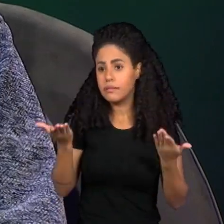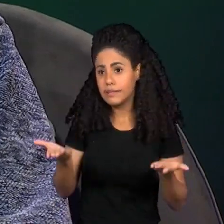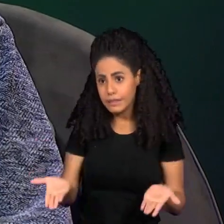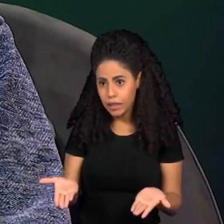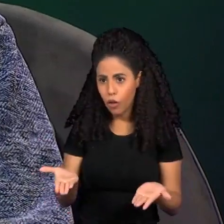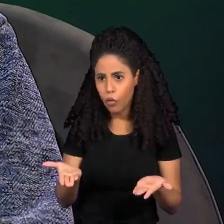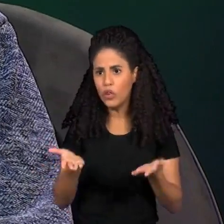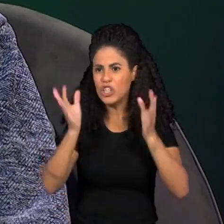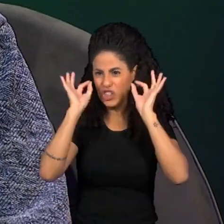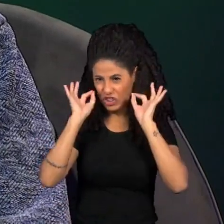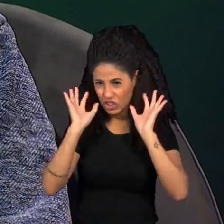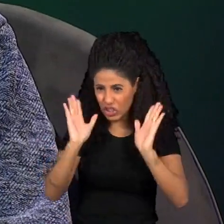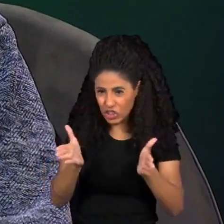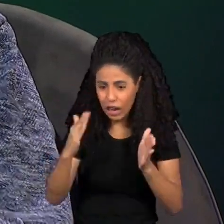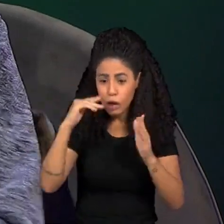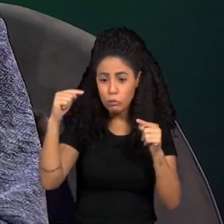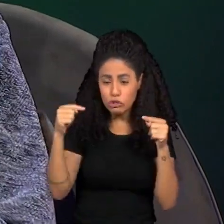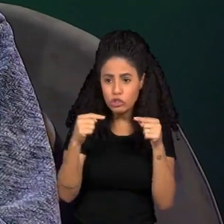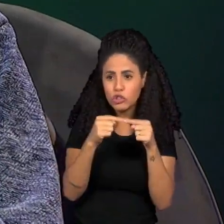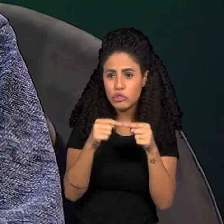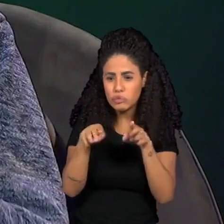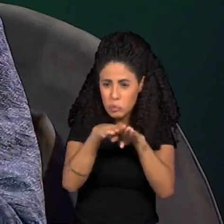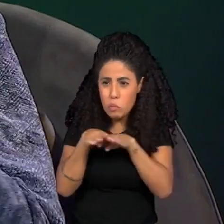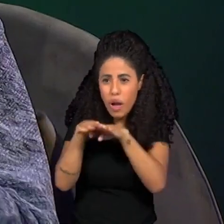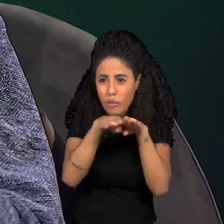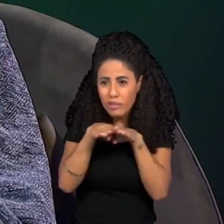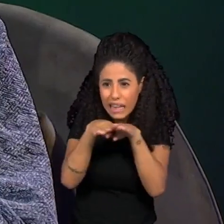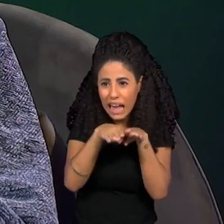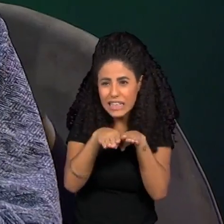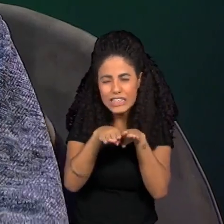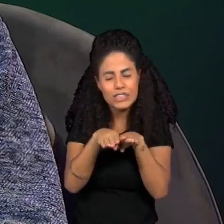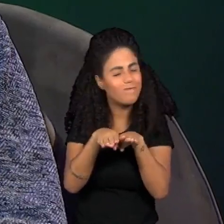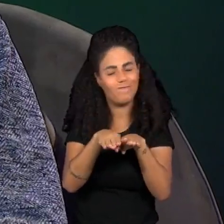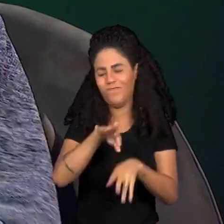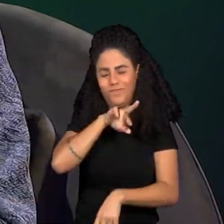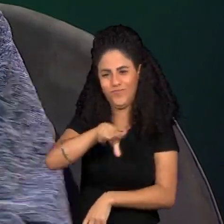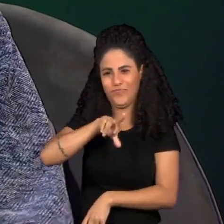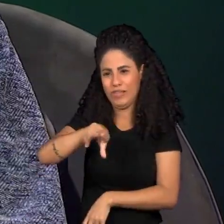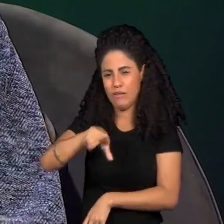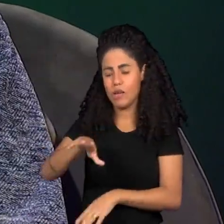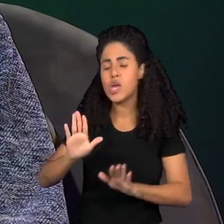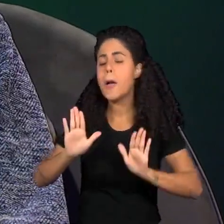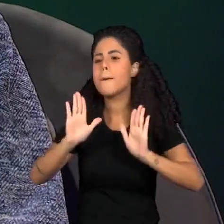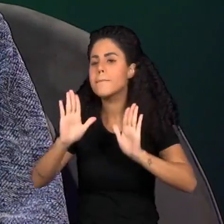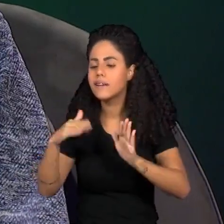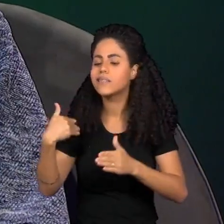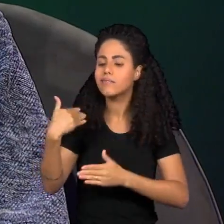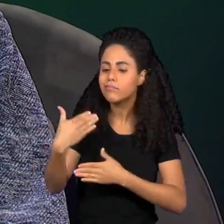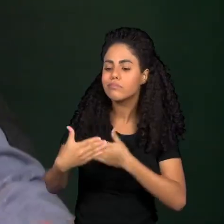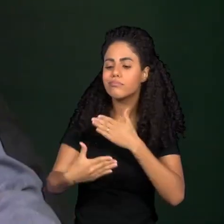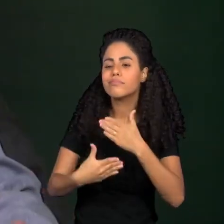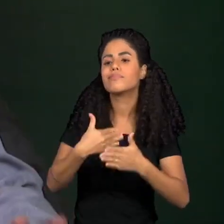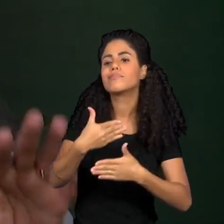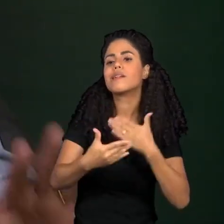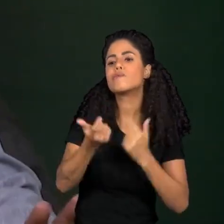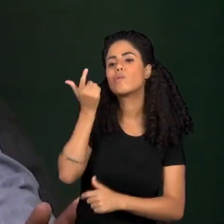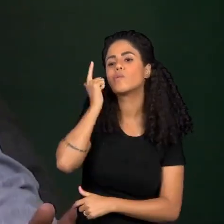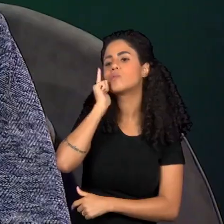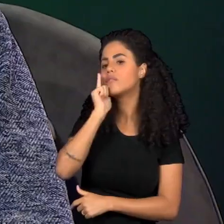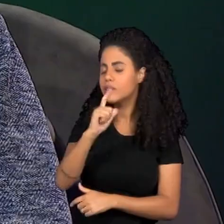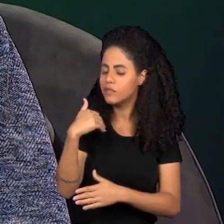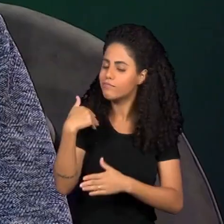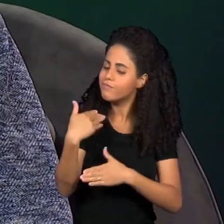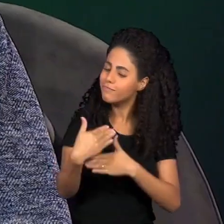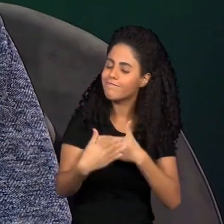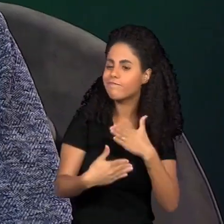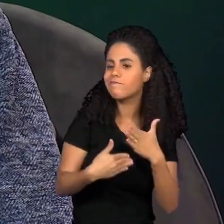que estamos numa igualdade, numa equidade racial no Brasil, em todos os sentidos. Mas estamos a caminho dele, na sua opinião.